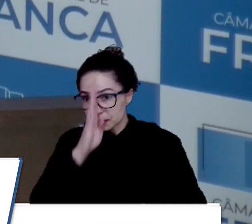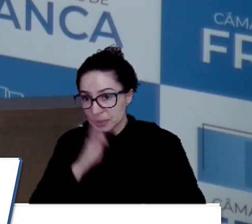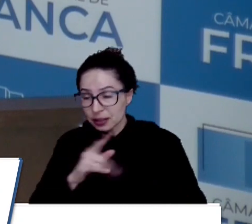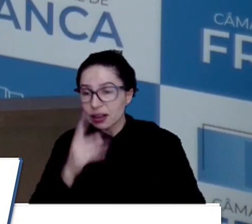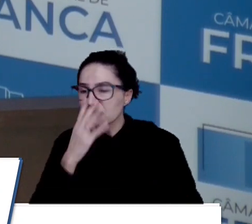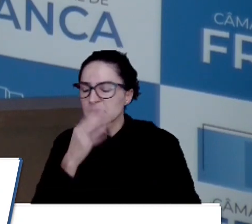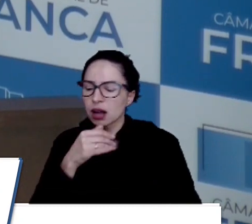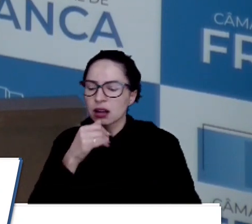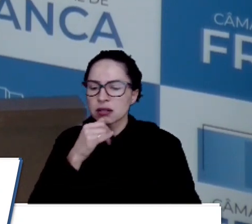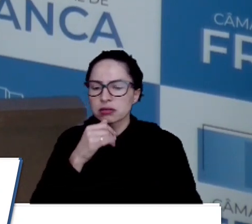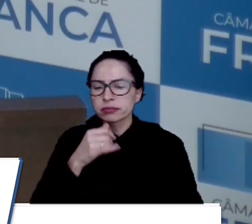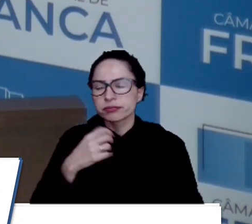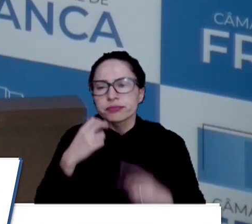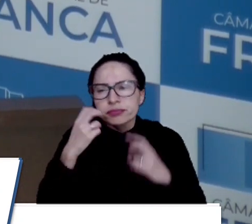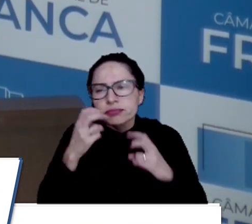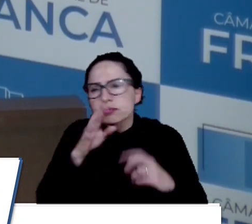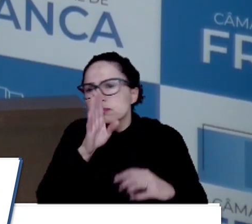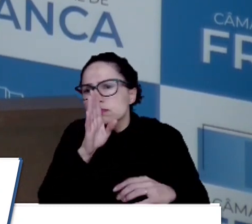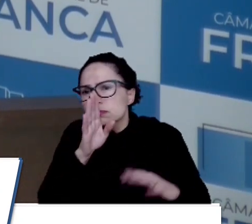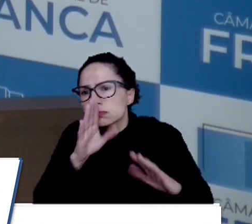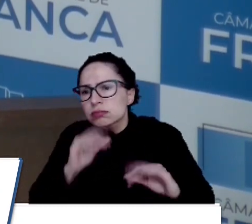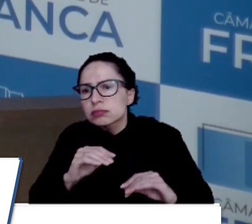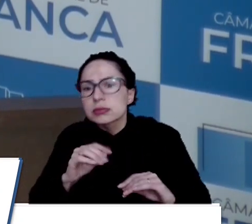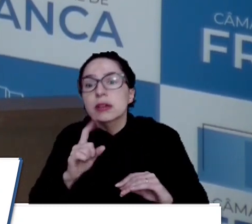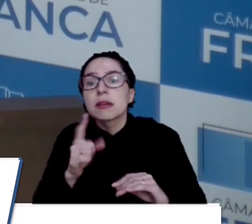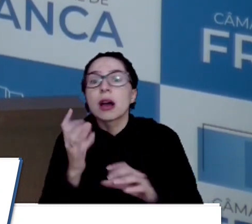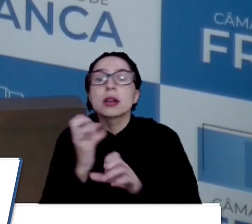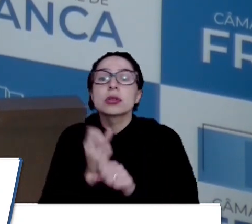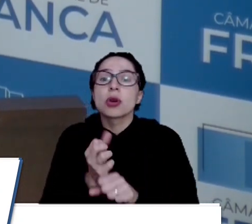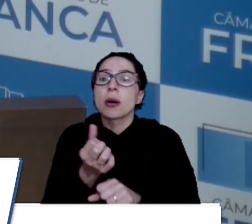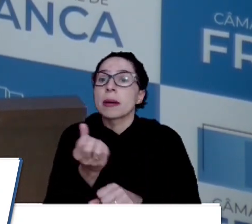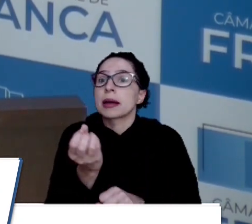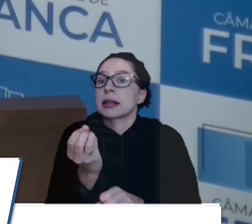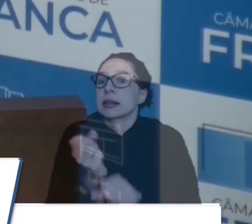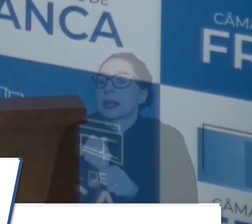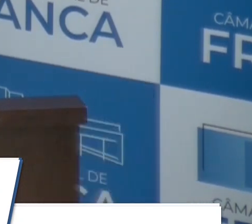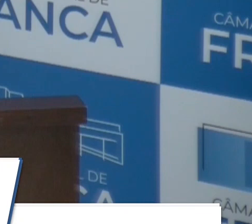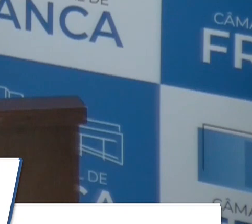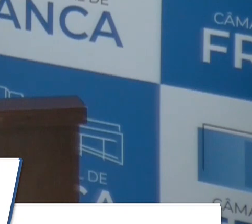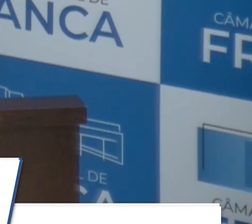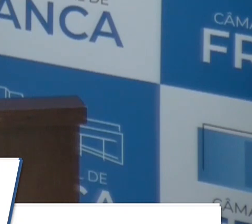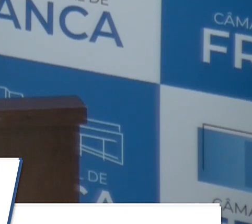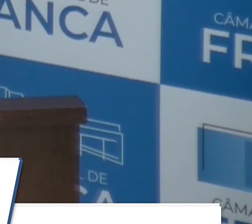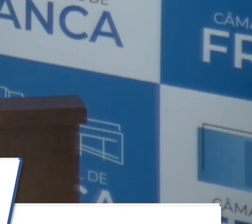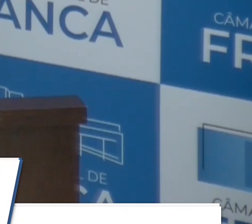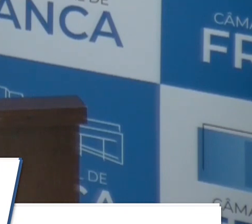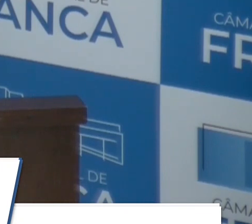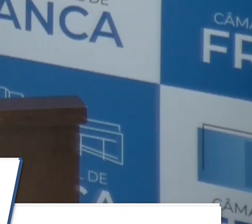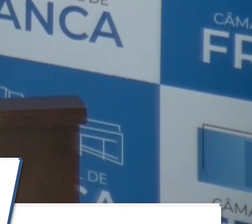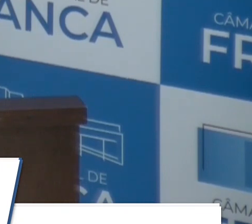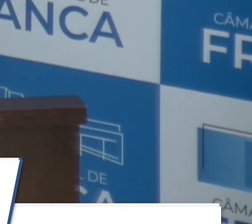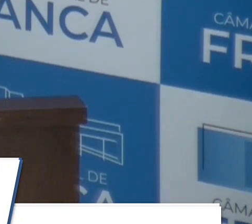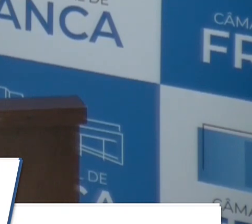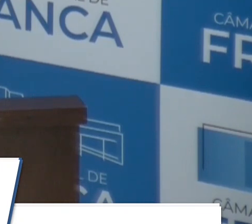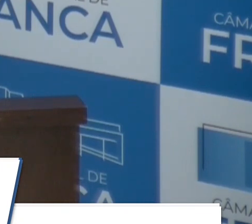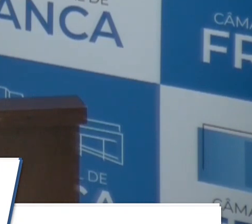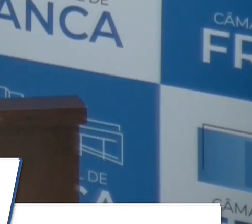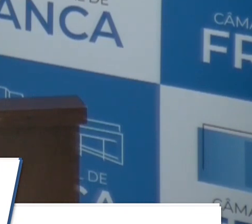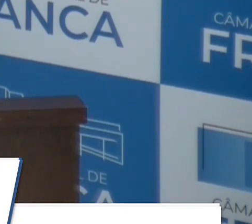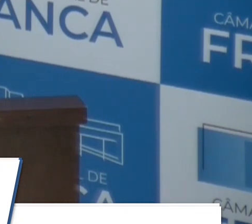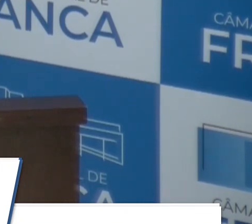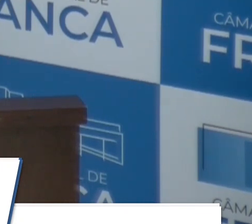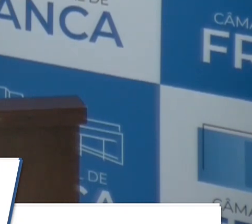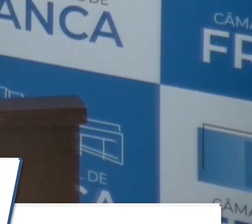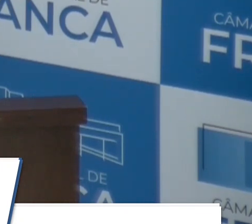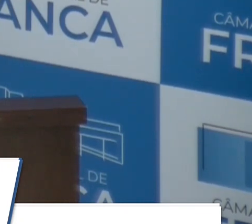porque faz 60 anos que eles estão brigando para fazer essa reforma tributária. Agora, com 60